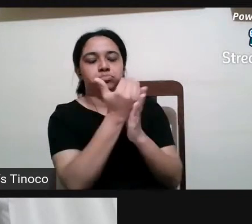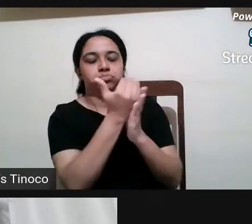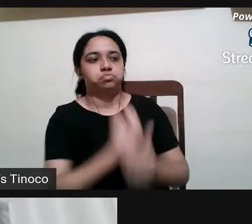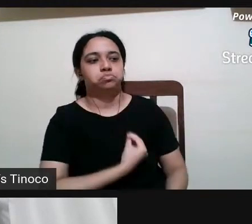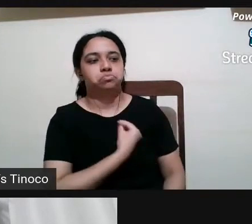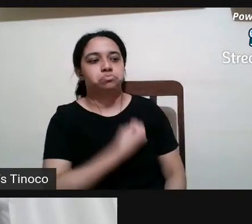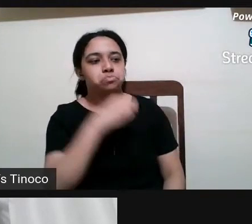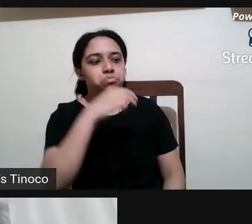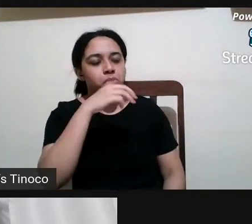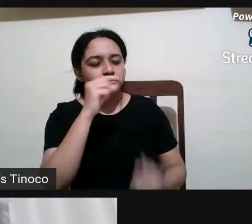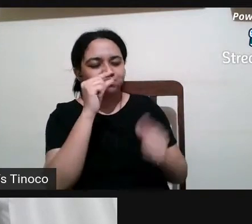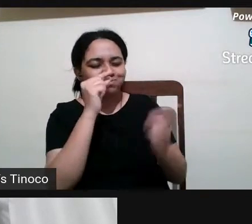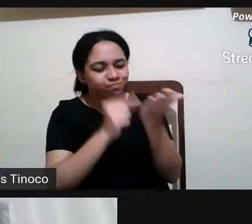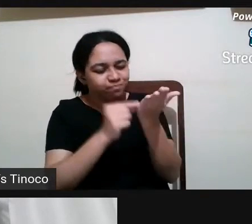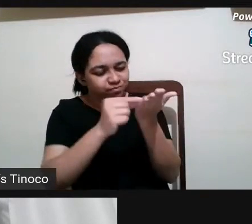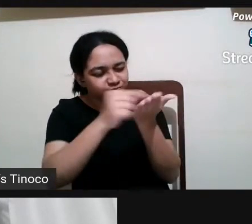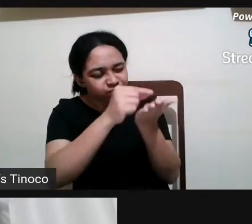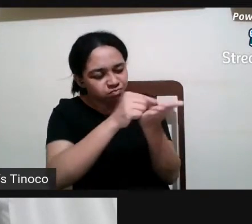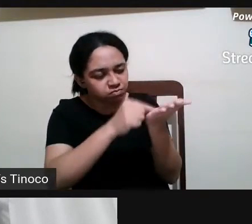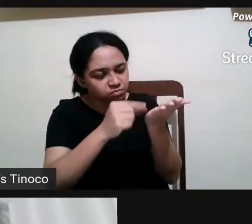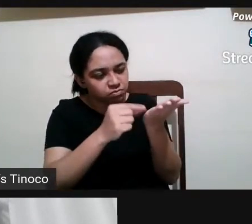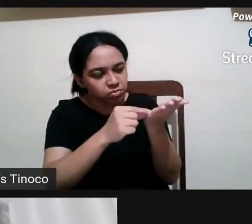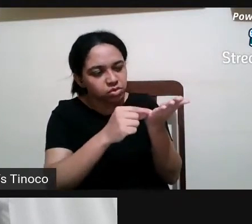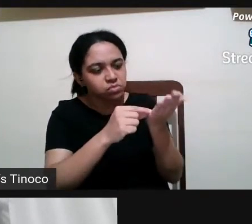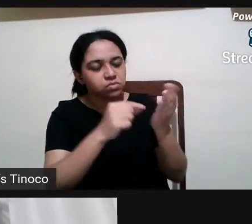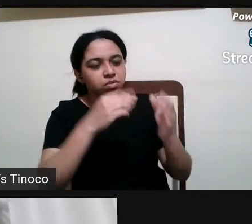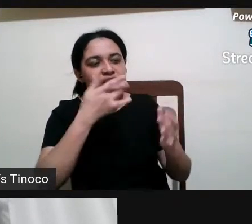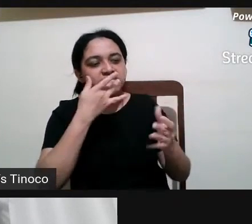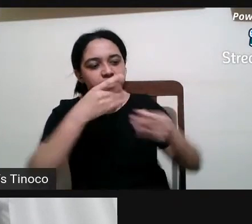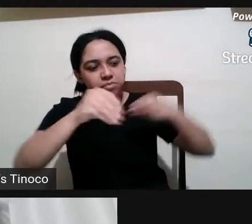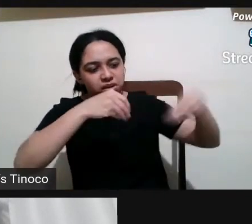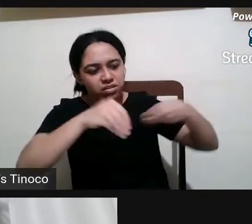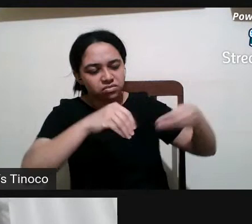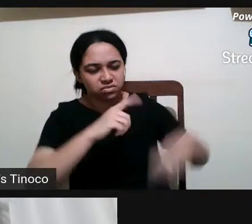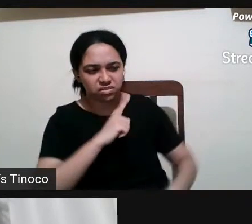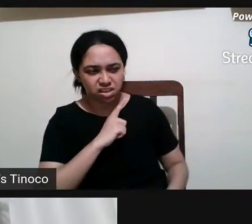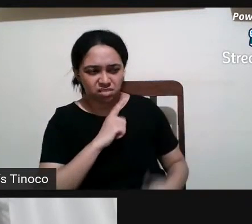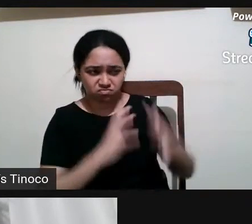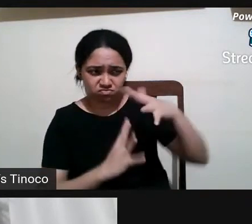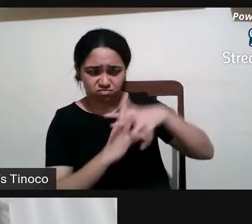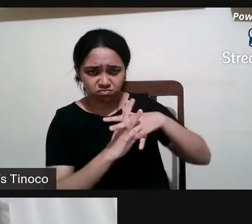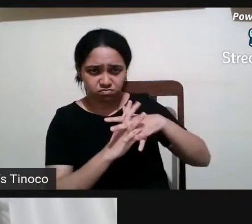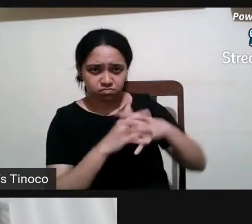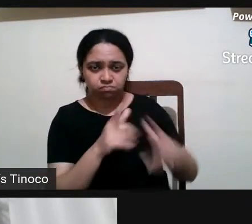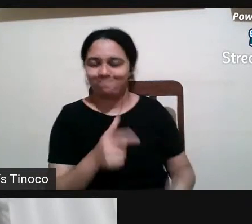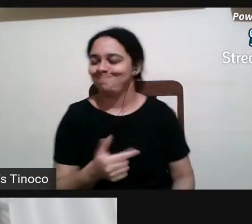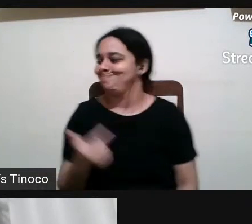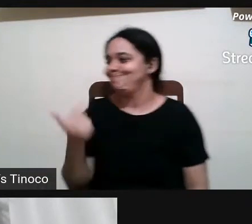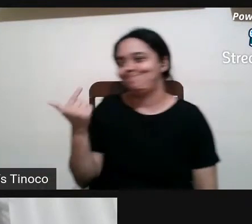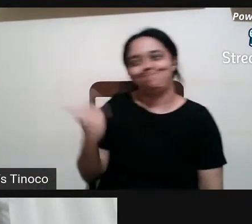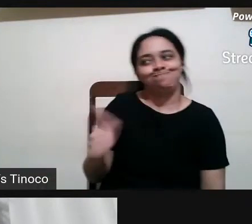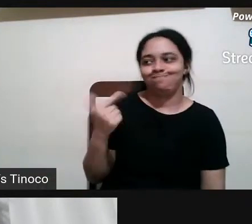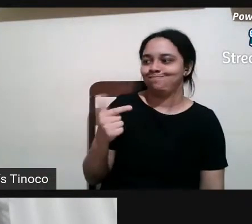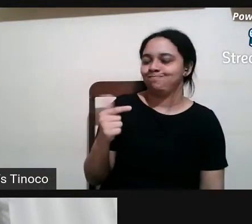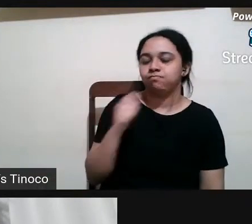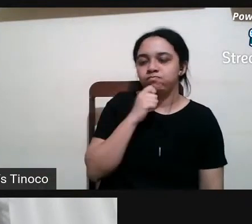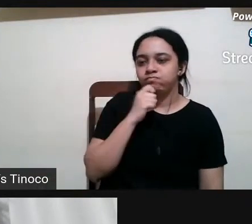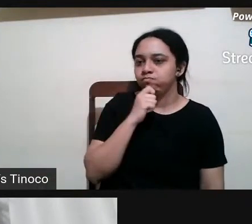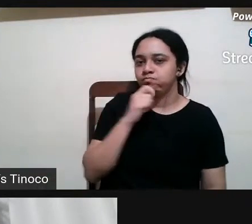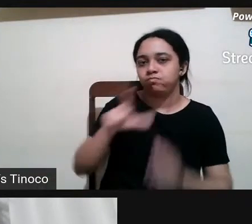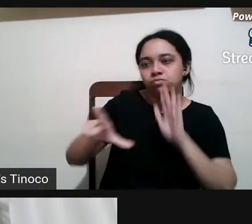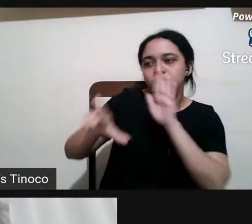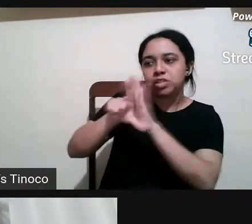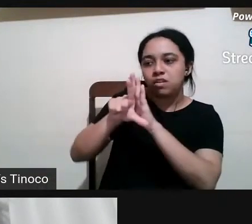padrão para dizer, tem um excesso de microplástico? Nós não temos ainda nenhuma legislação específica